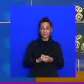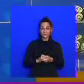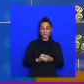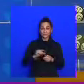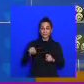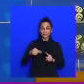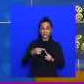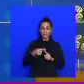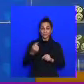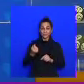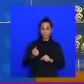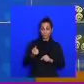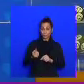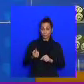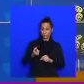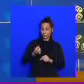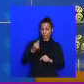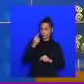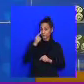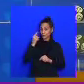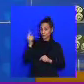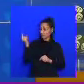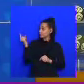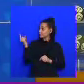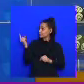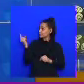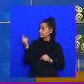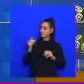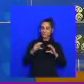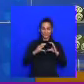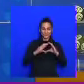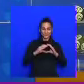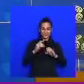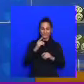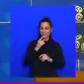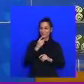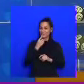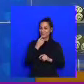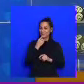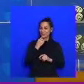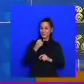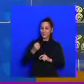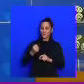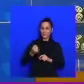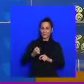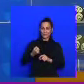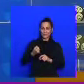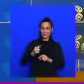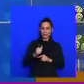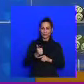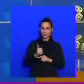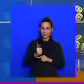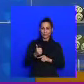Mais um número chegando. Tá na tela. Bola vermelha, número 11. Vermelha, 11.